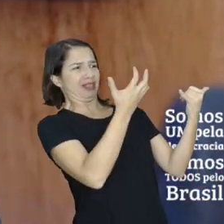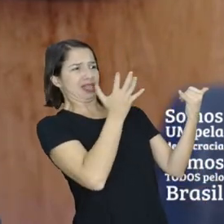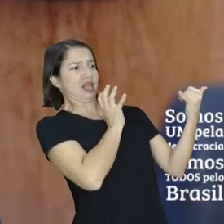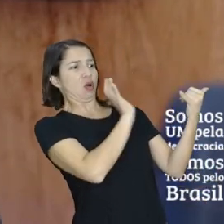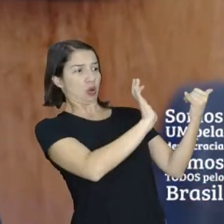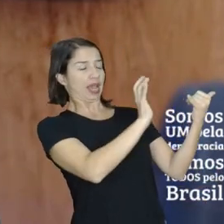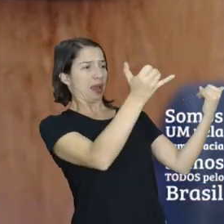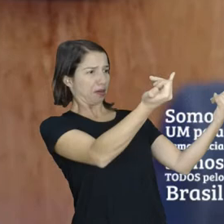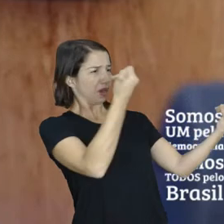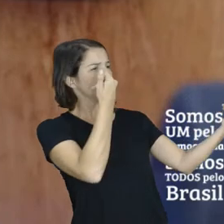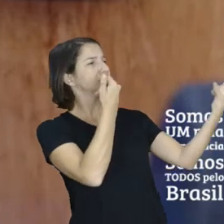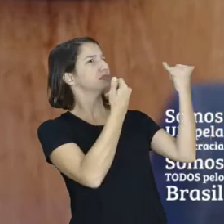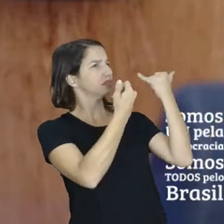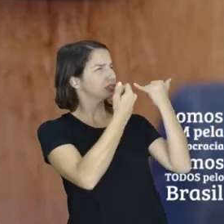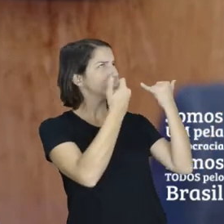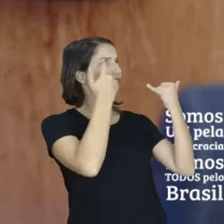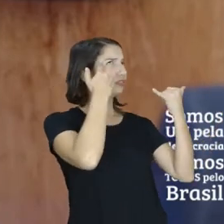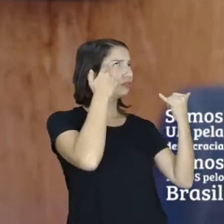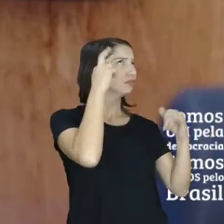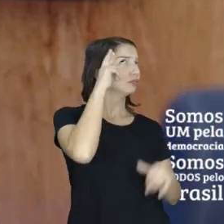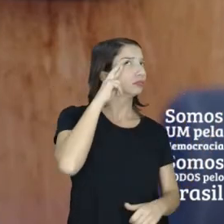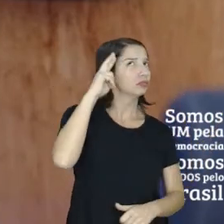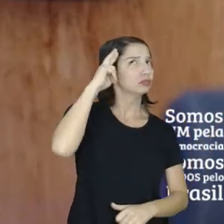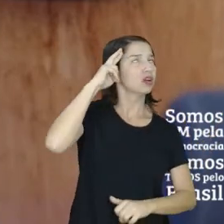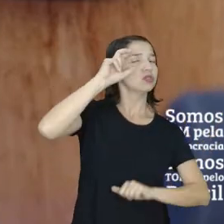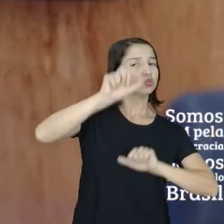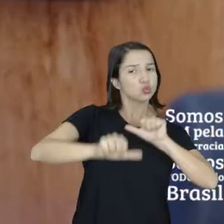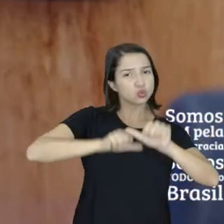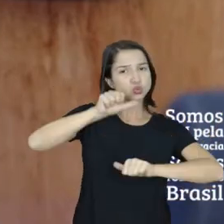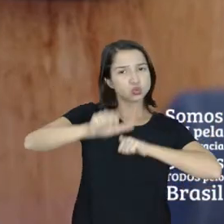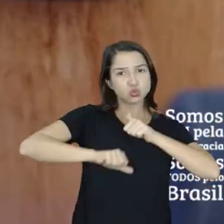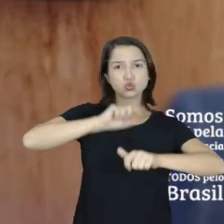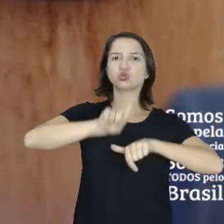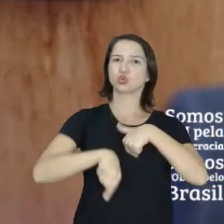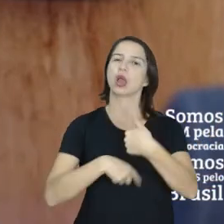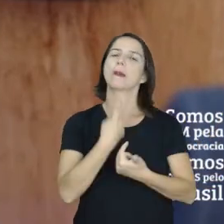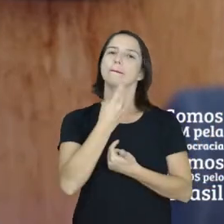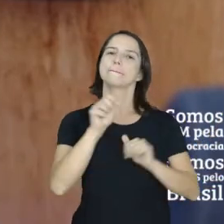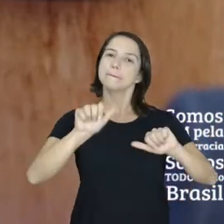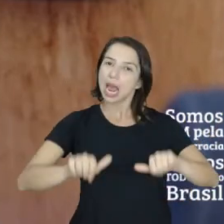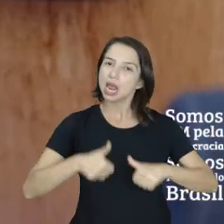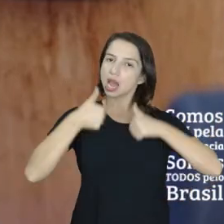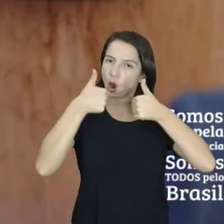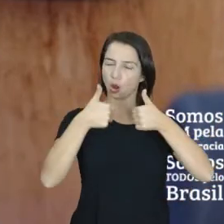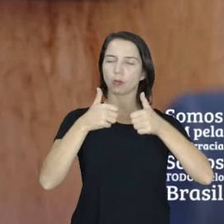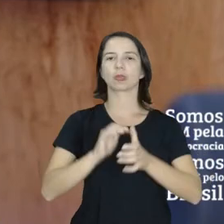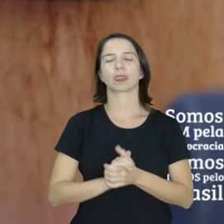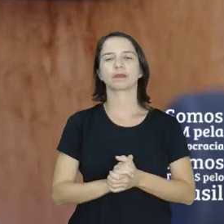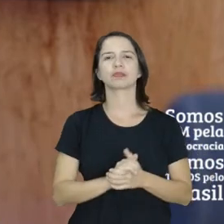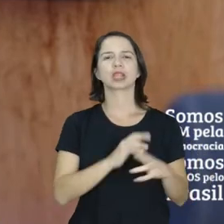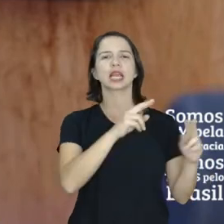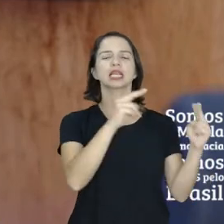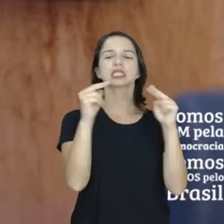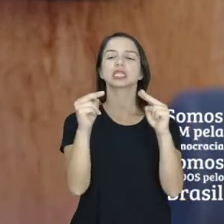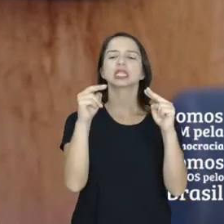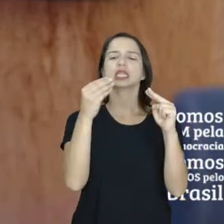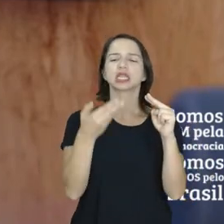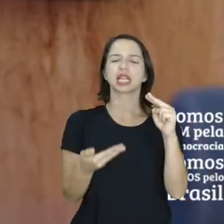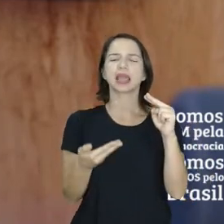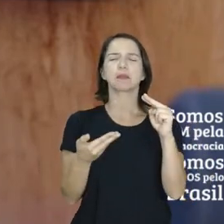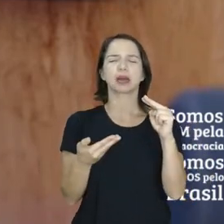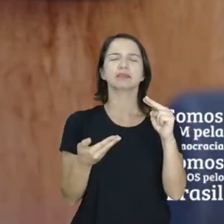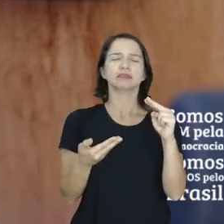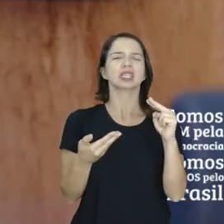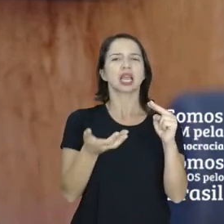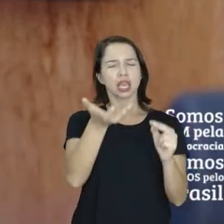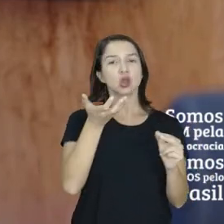aproximar. Deixa eu até entrar num tema, porque às vezes as pessoas vejo muita fake news,